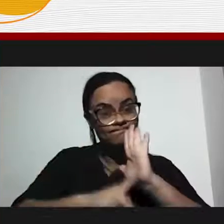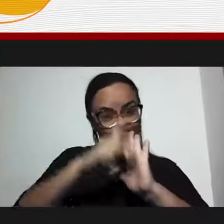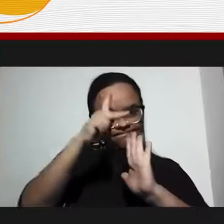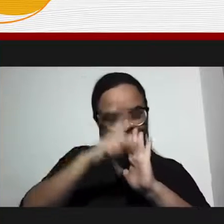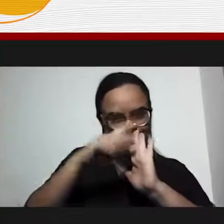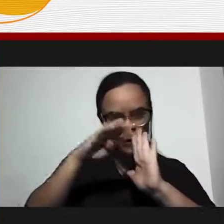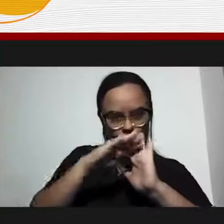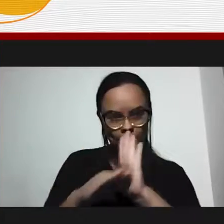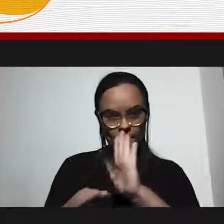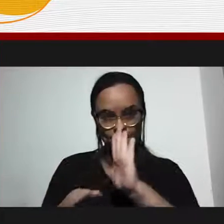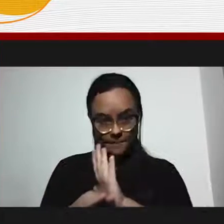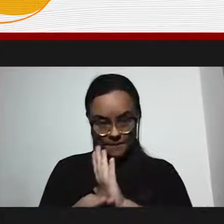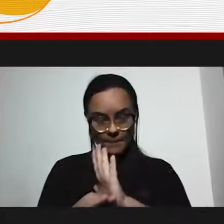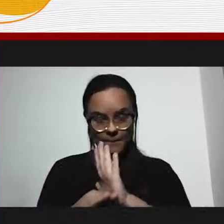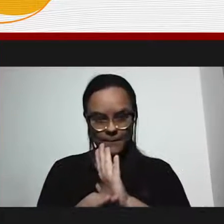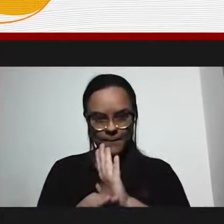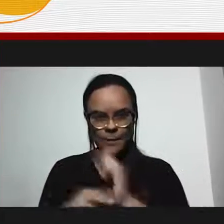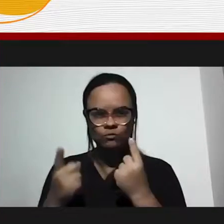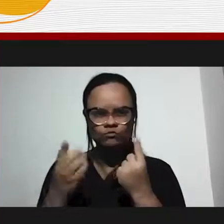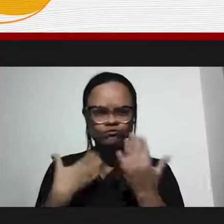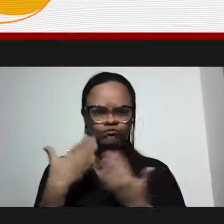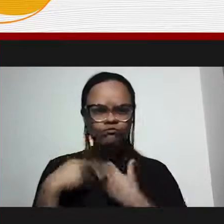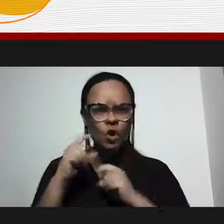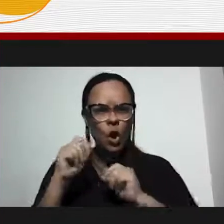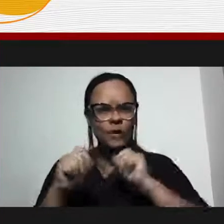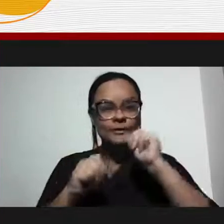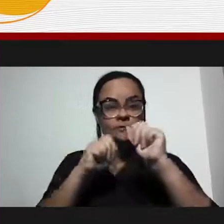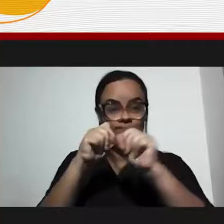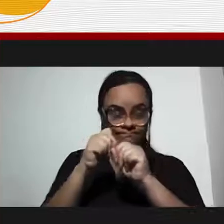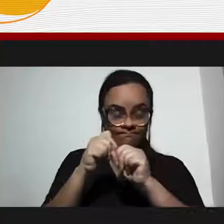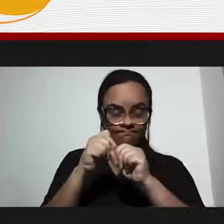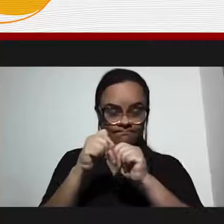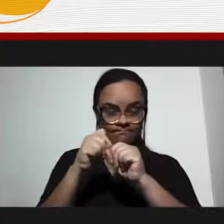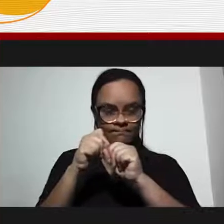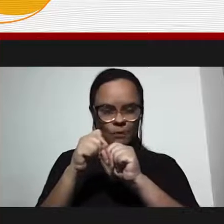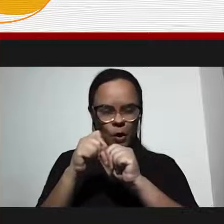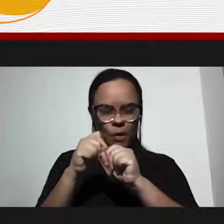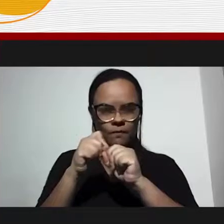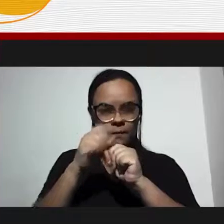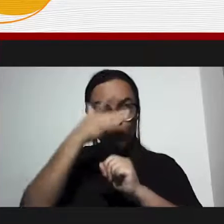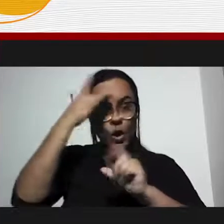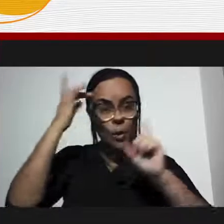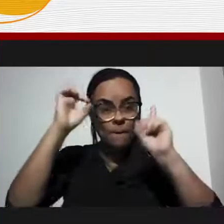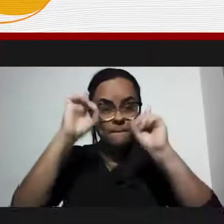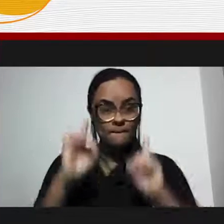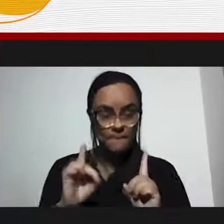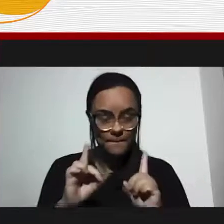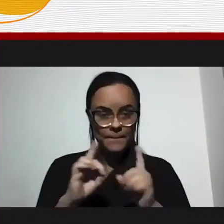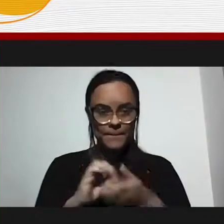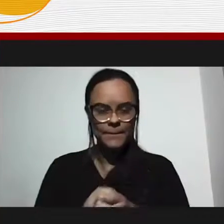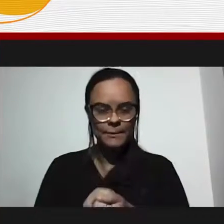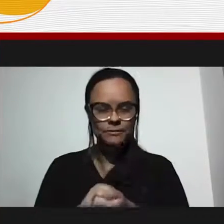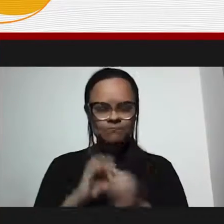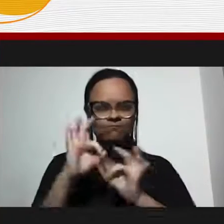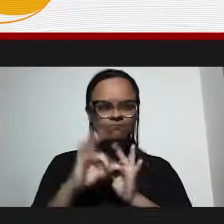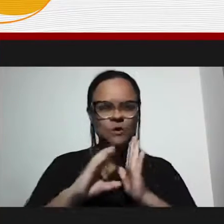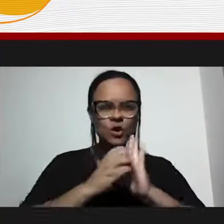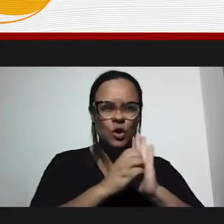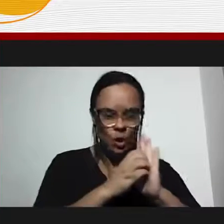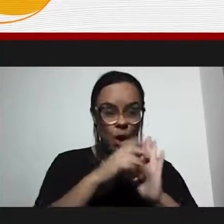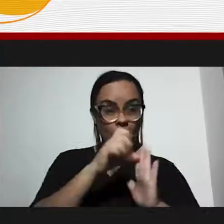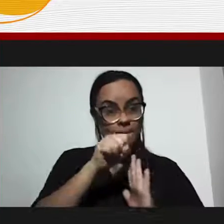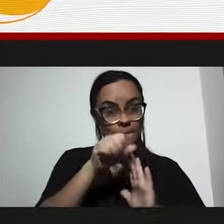PSB Inclusão que vai discutir a autorreforma, a pessoa com deficiência, a autorreforma do Partido